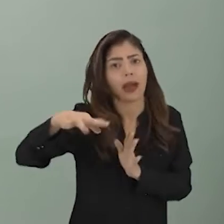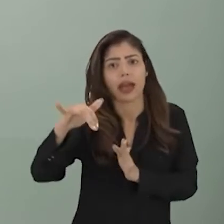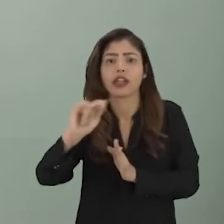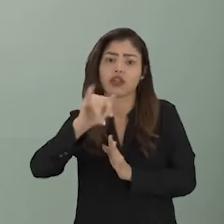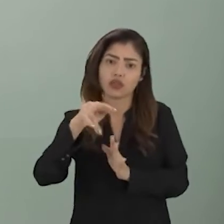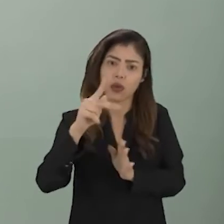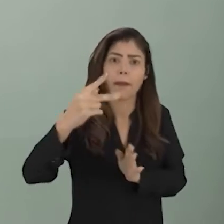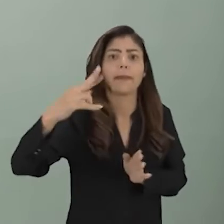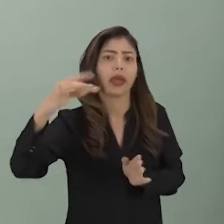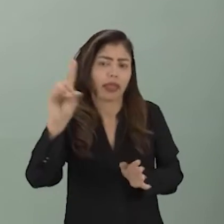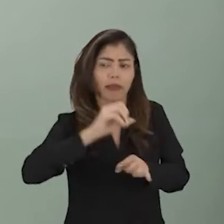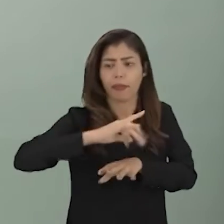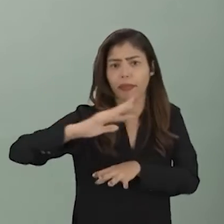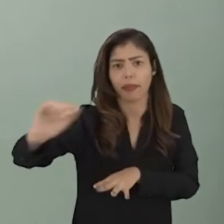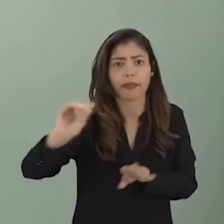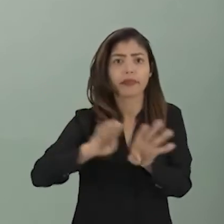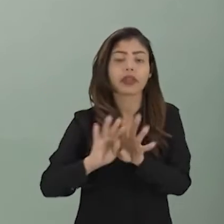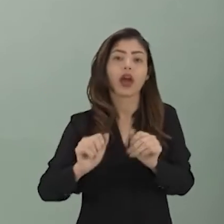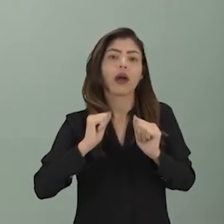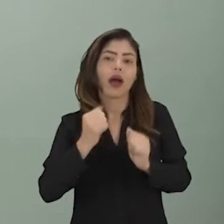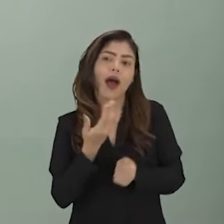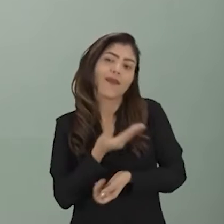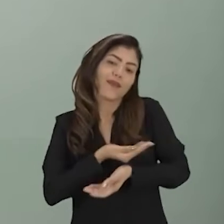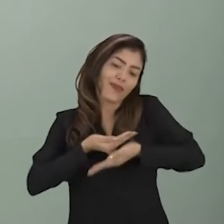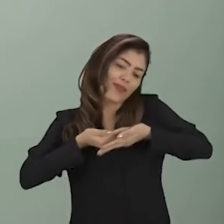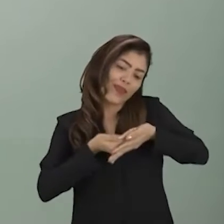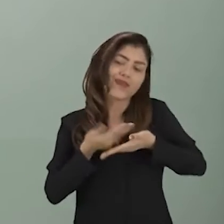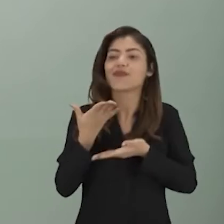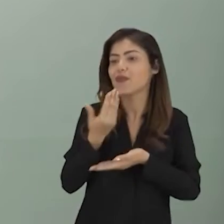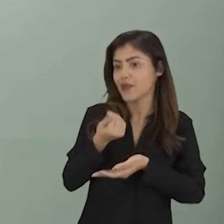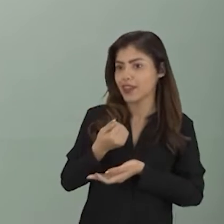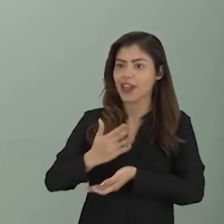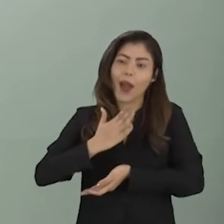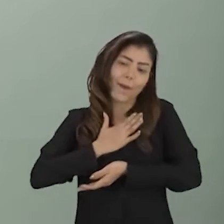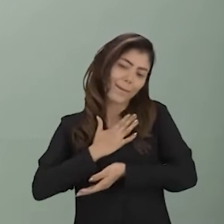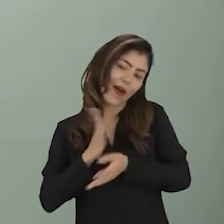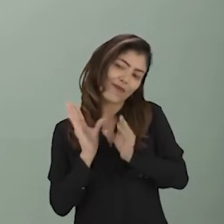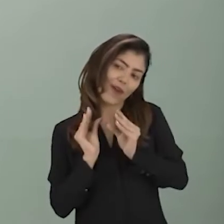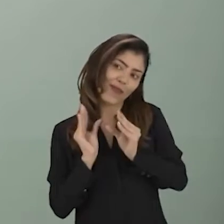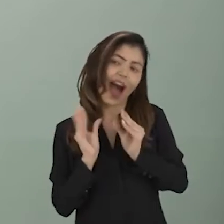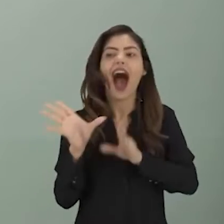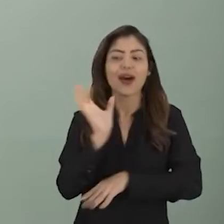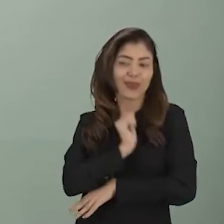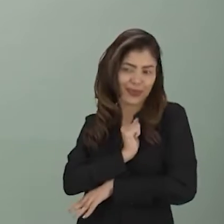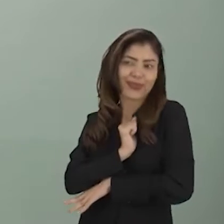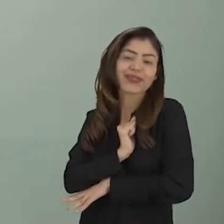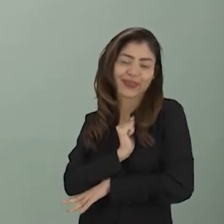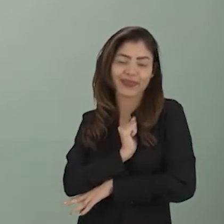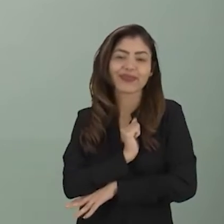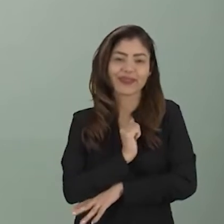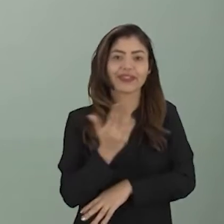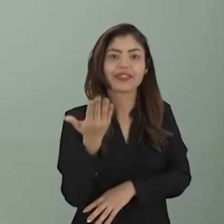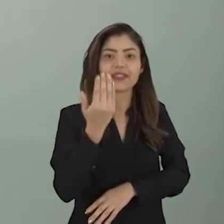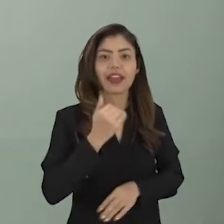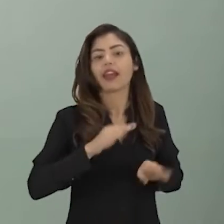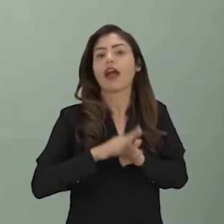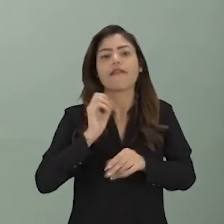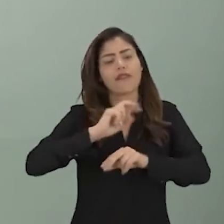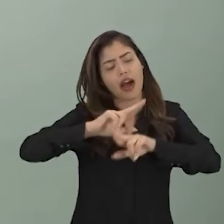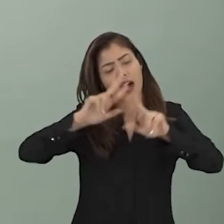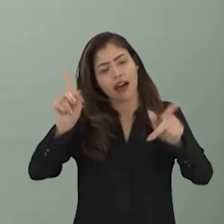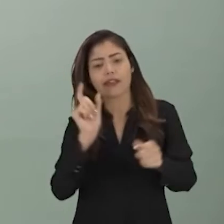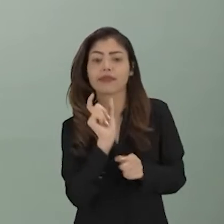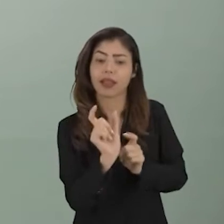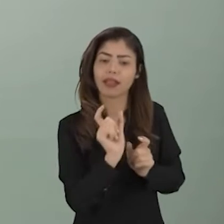Maria, José, Pedro, João. Mas pode ser Benzinho, Meucinho, amor. Então, várias palavrinhas